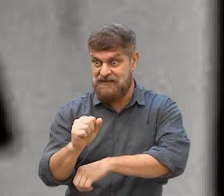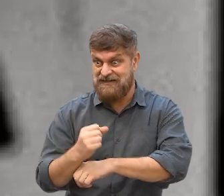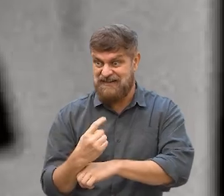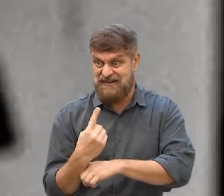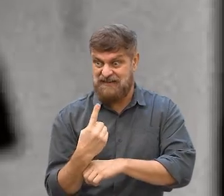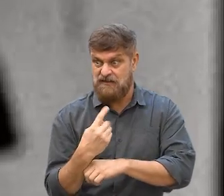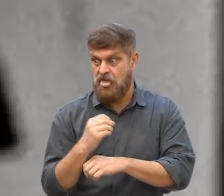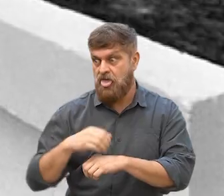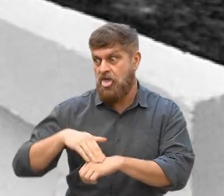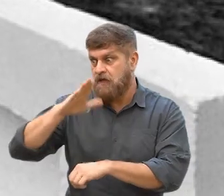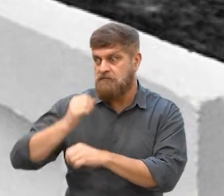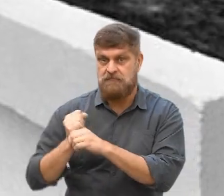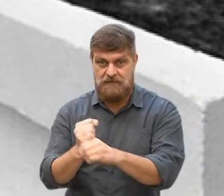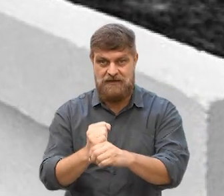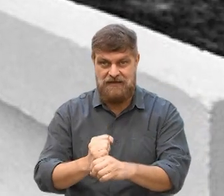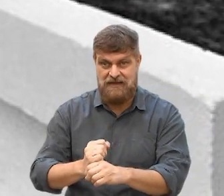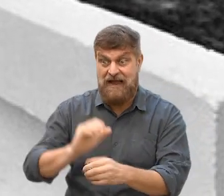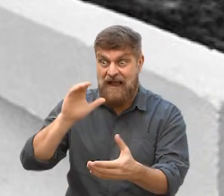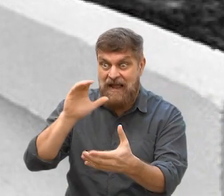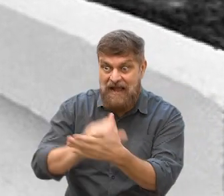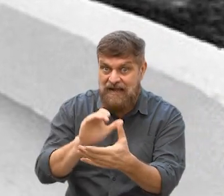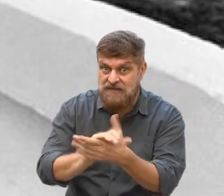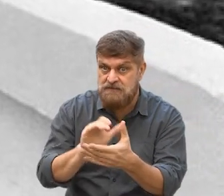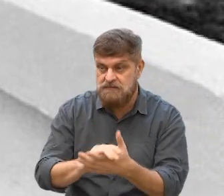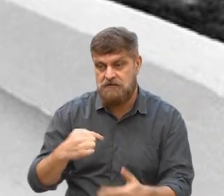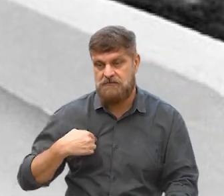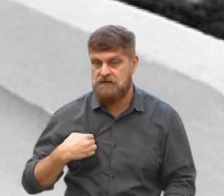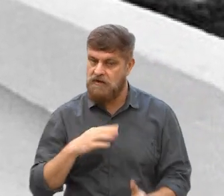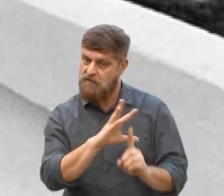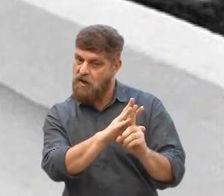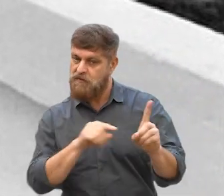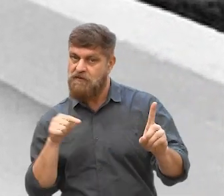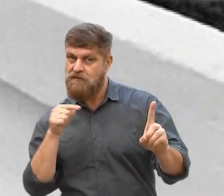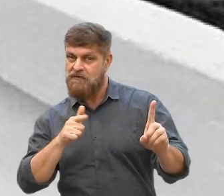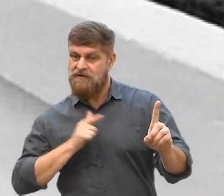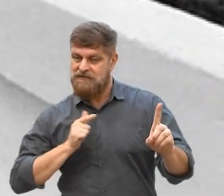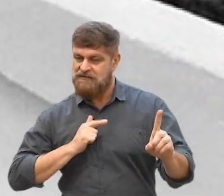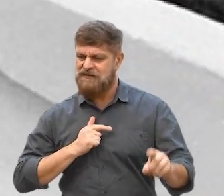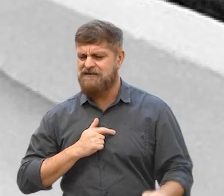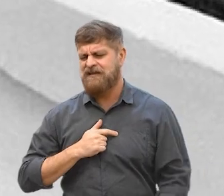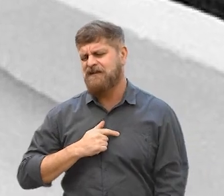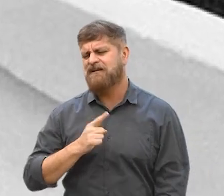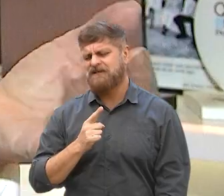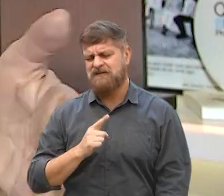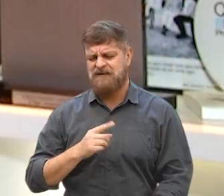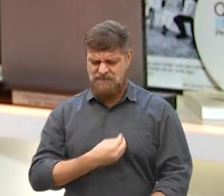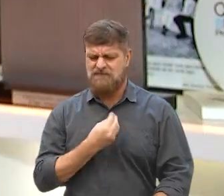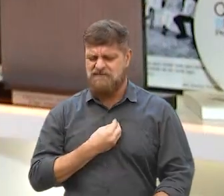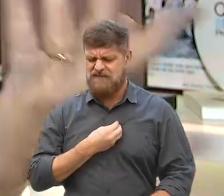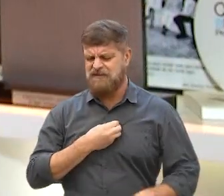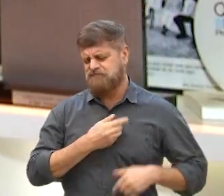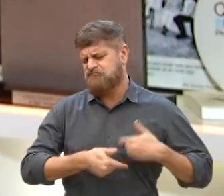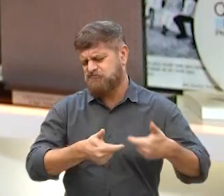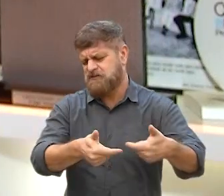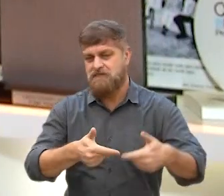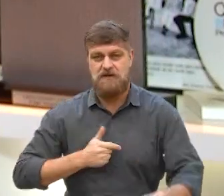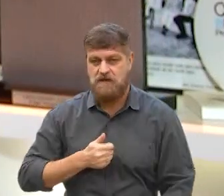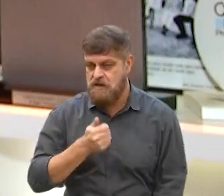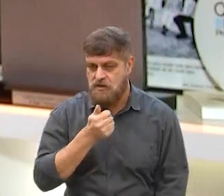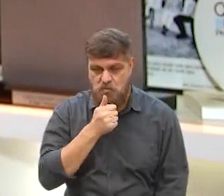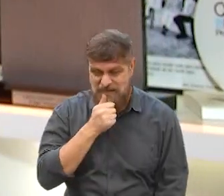eu acredito que você começa a aprender que, primeiro, a pior forma de você tratar com